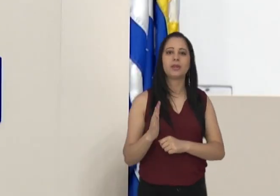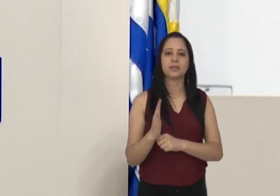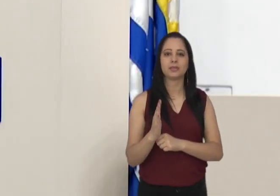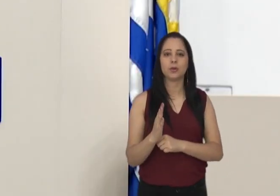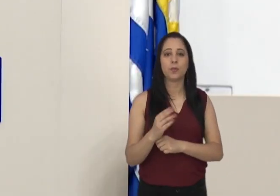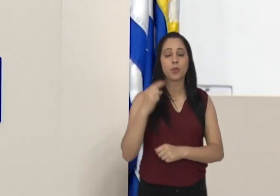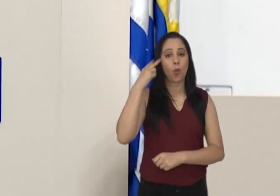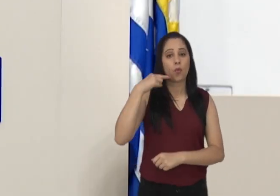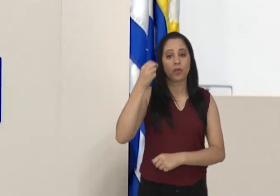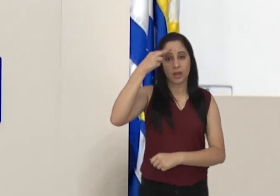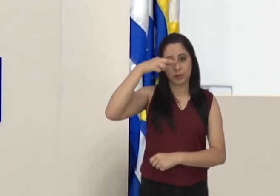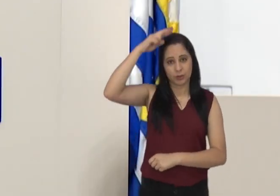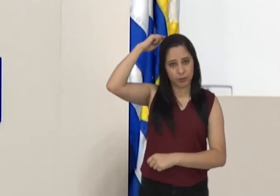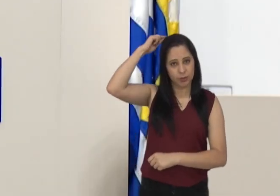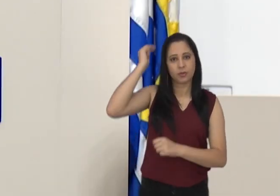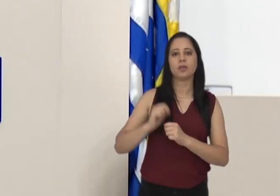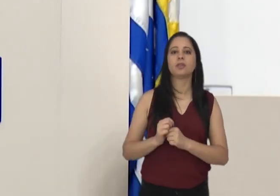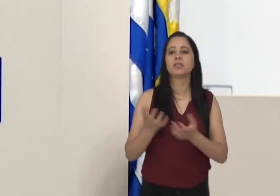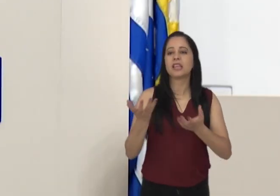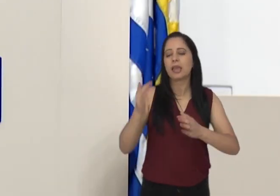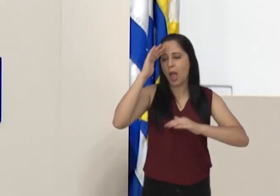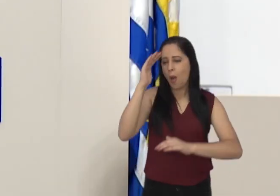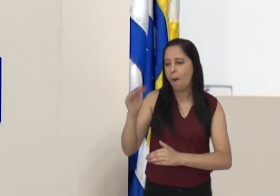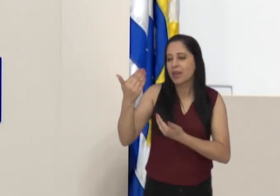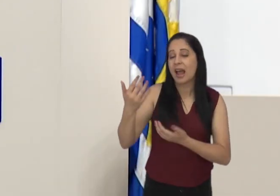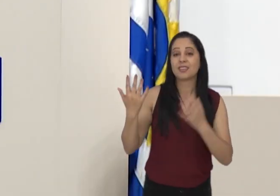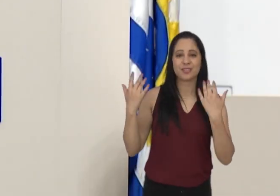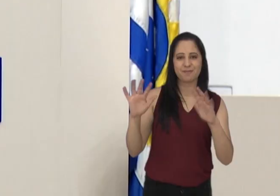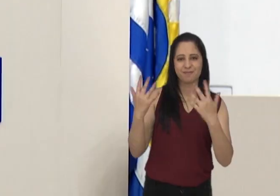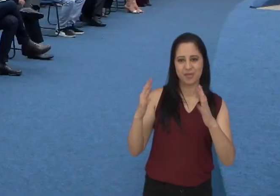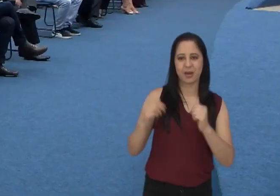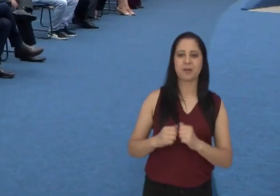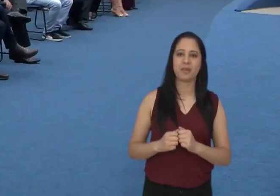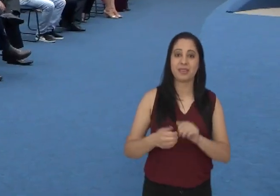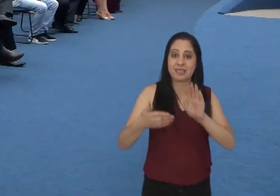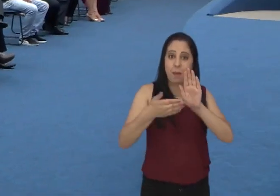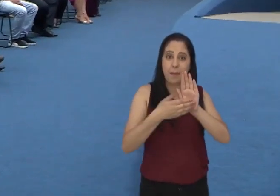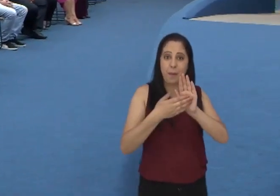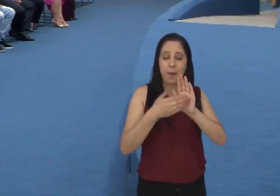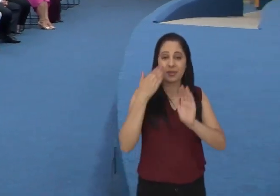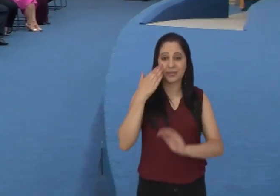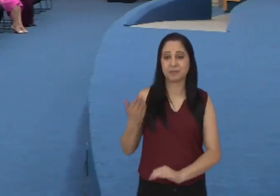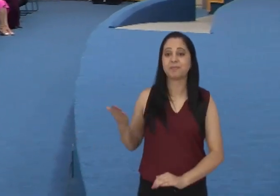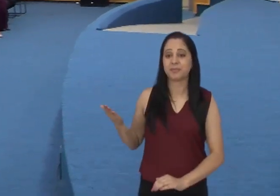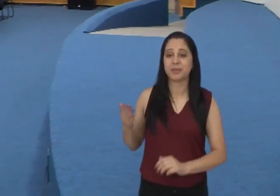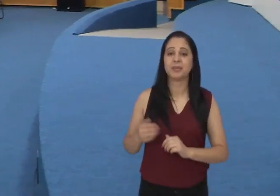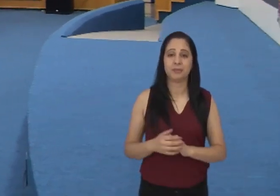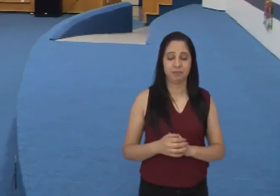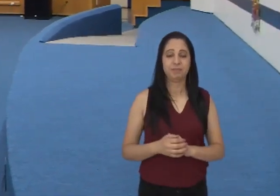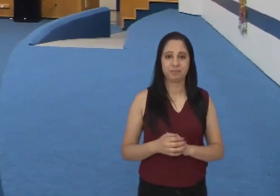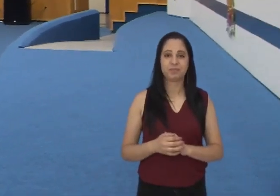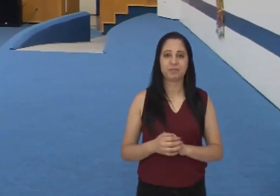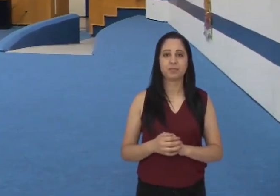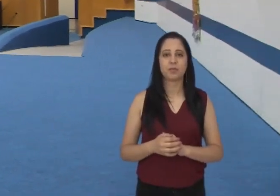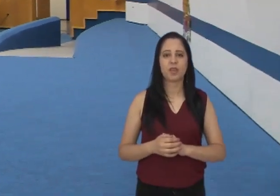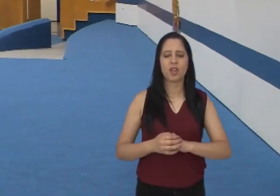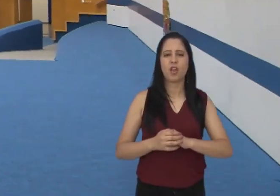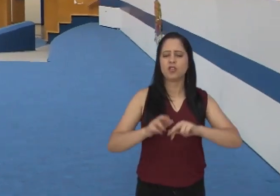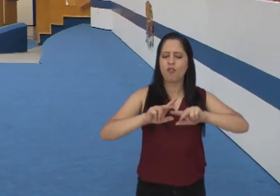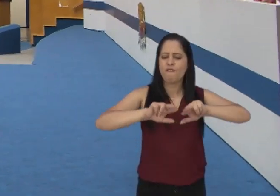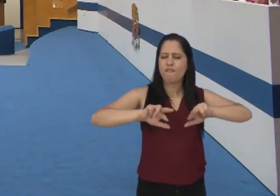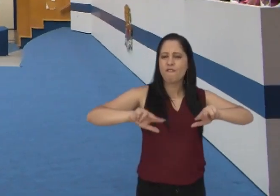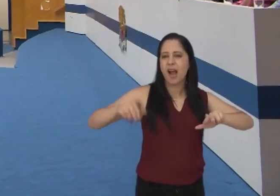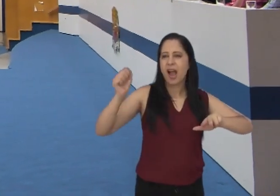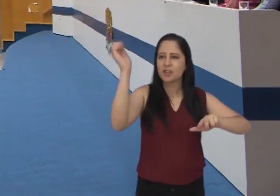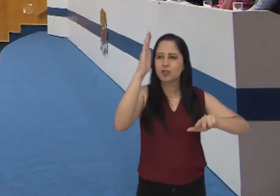forma que o vereador Robertinho da Padaria encontrou para parabenizar todos que fizeram parte dessa história. Foi dele a proposta